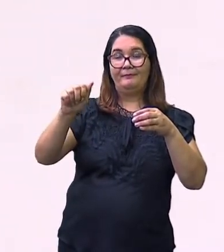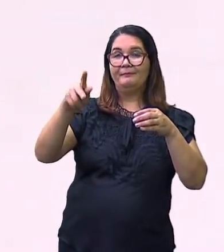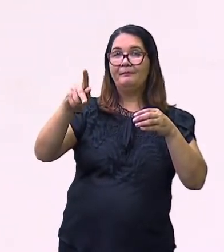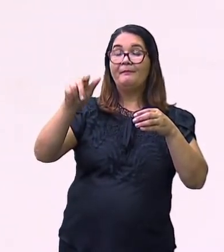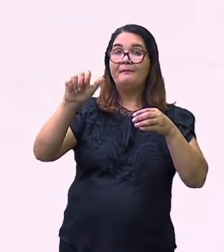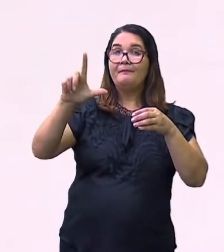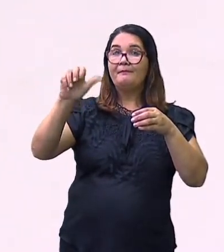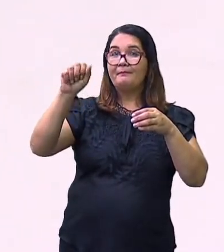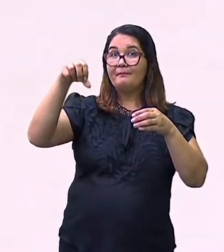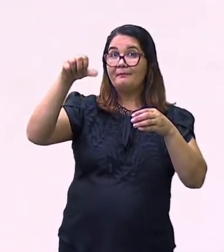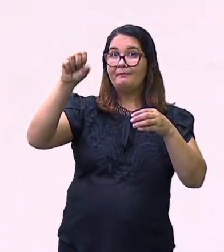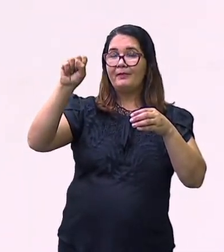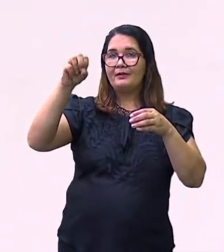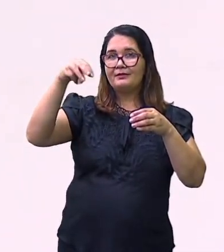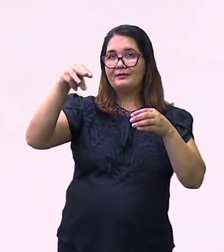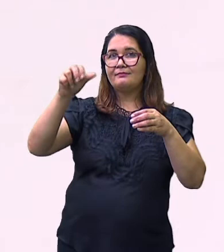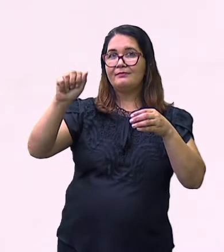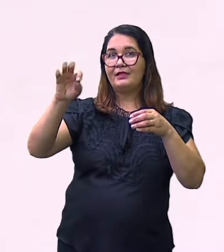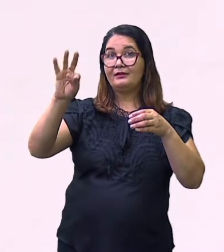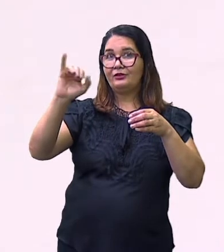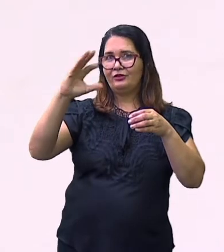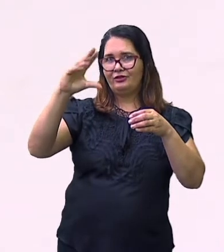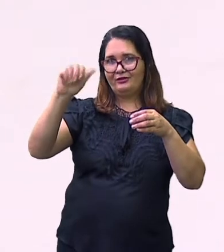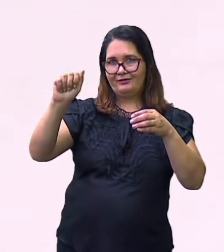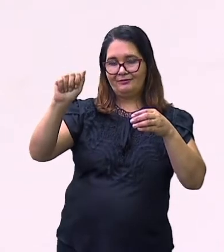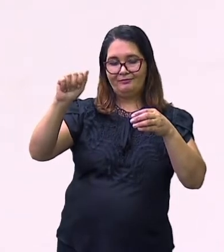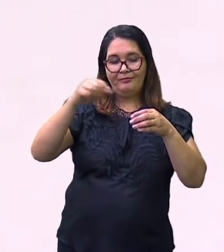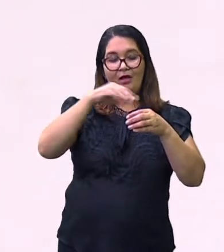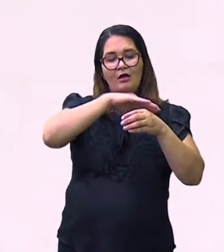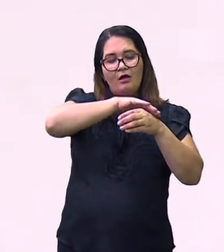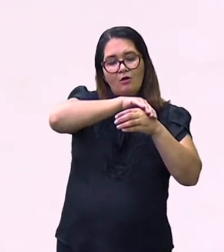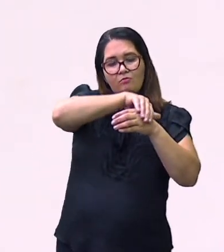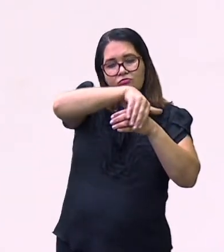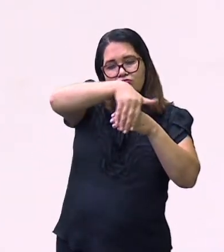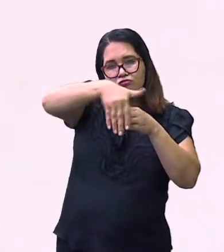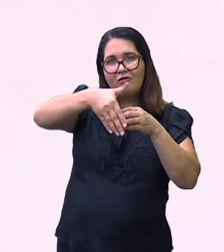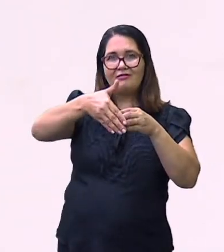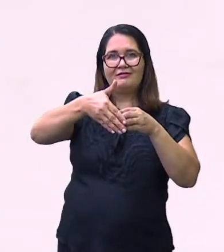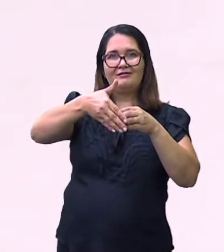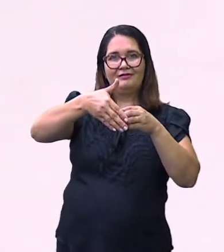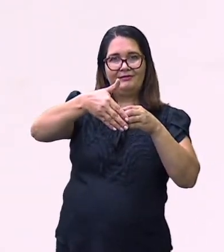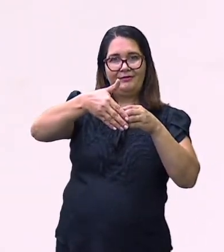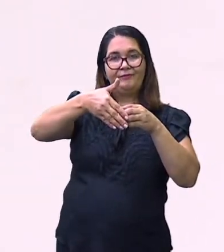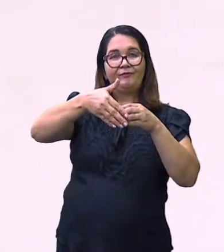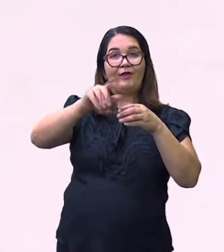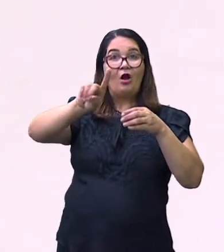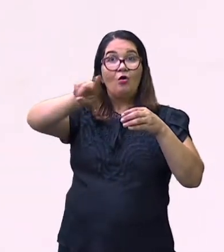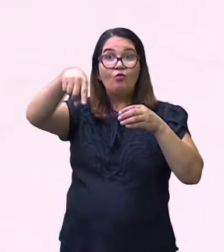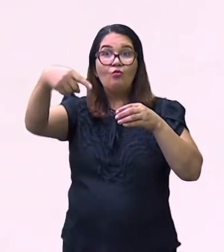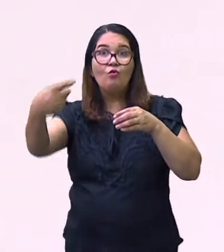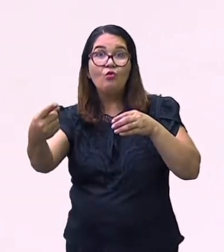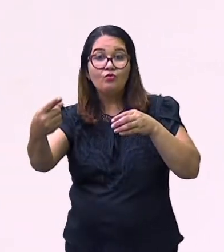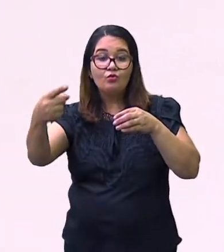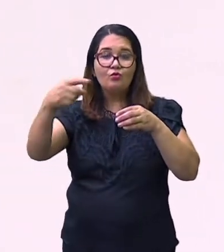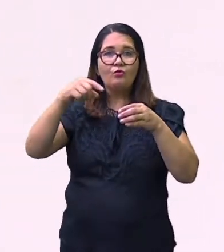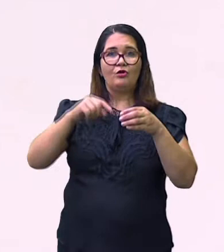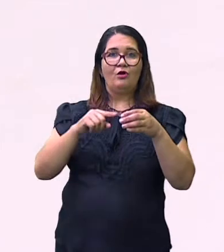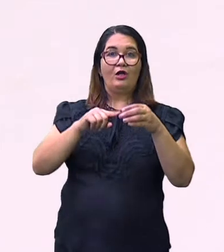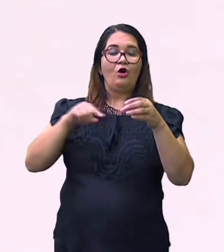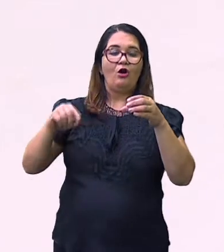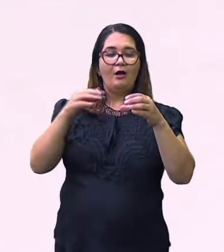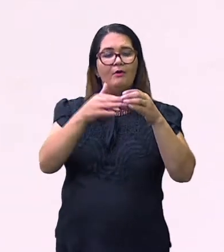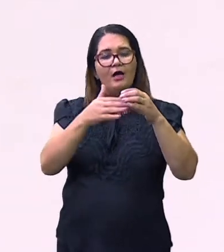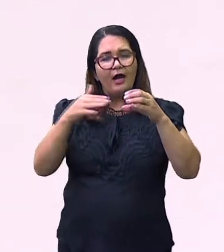O que mais que a gente já fez? A gente já fez citoplasma. Então, vamos escrever também.